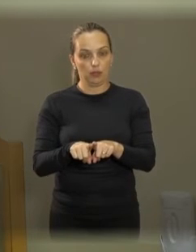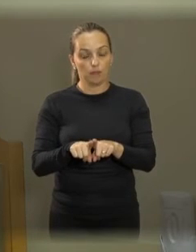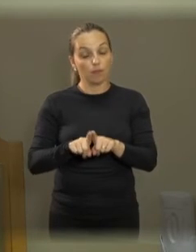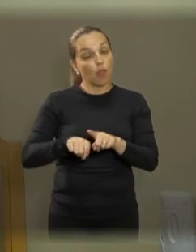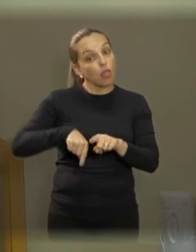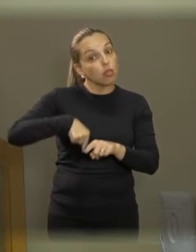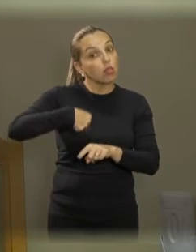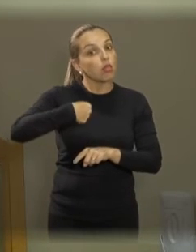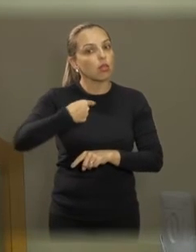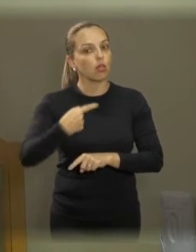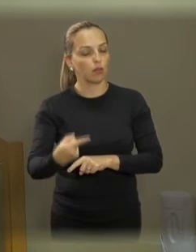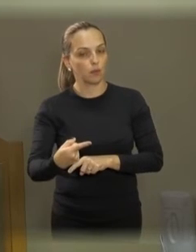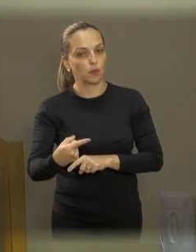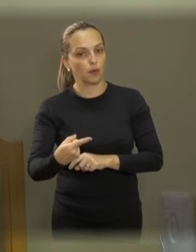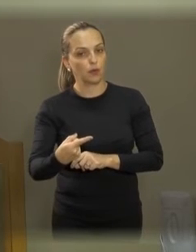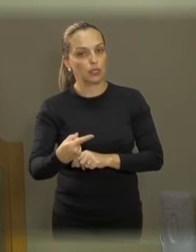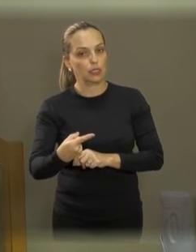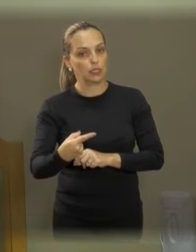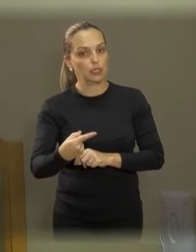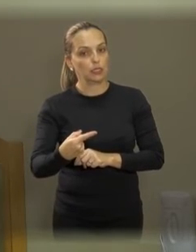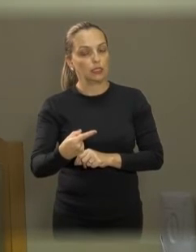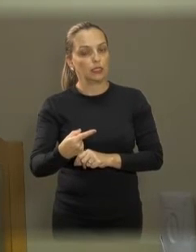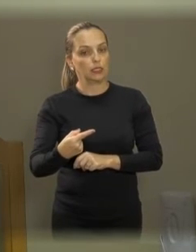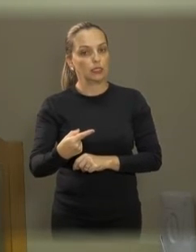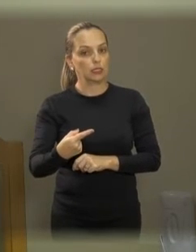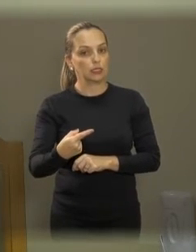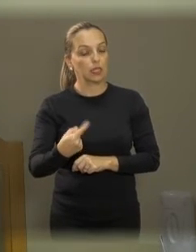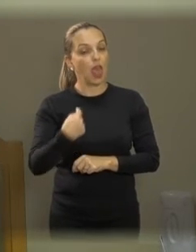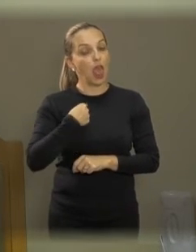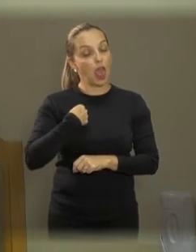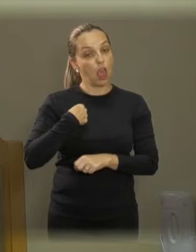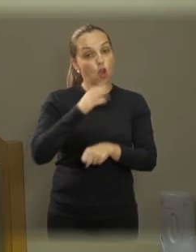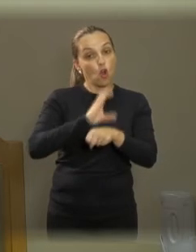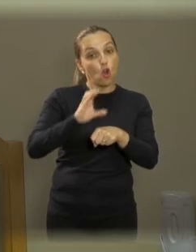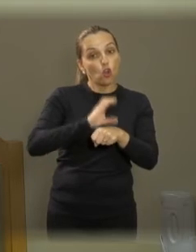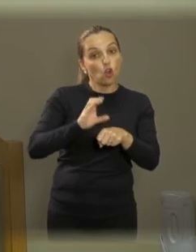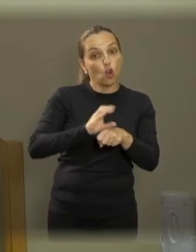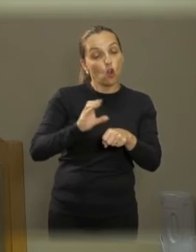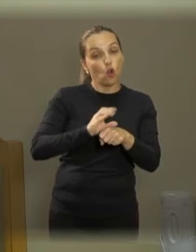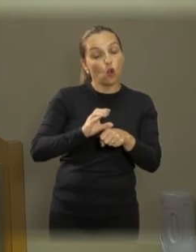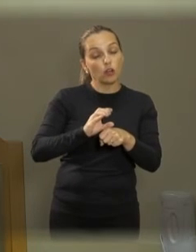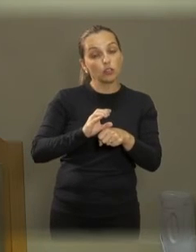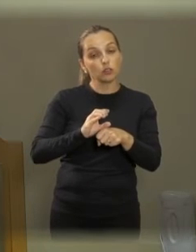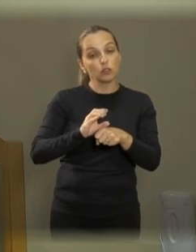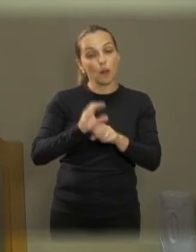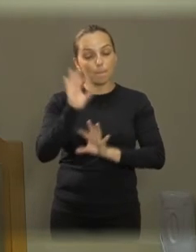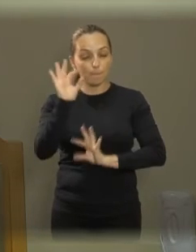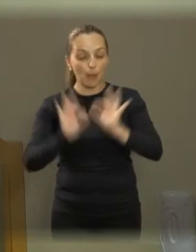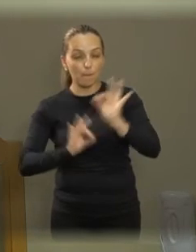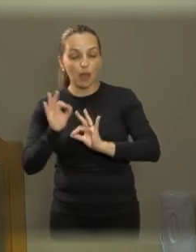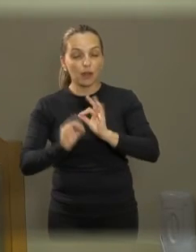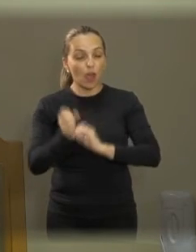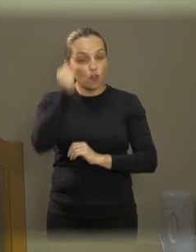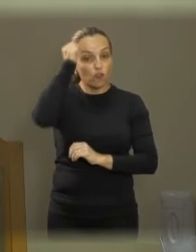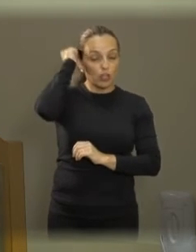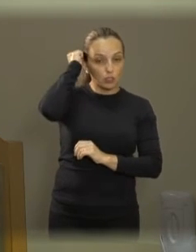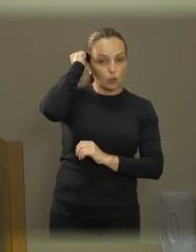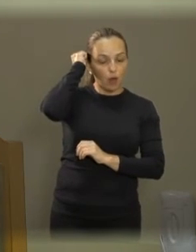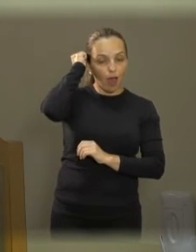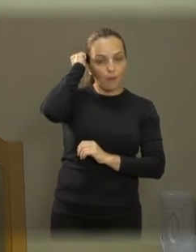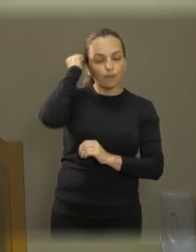No ano seguinte, eu só faria cursinho. Por quê? Porque eu tive um bom